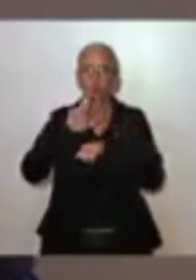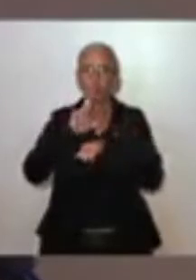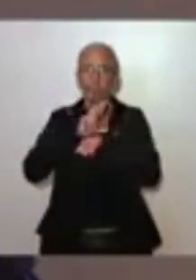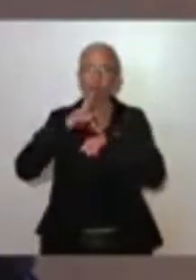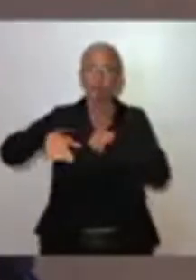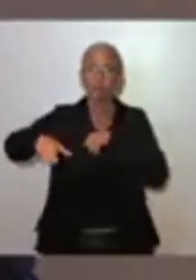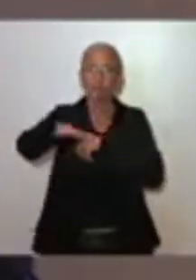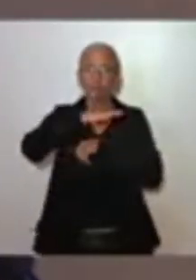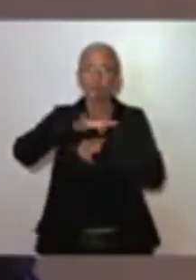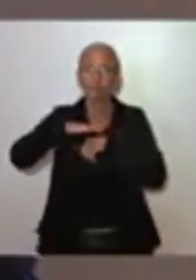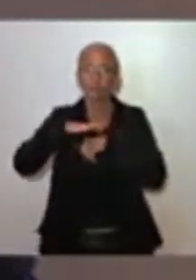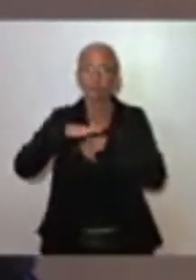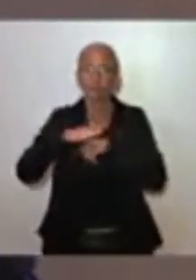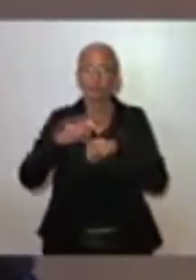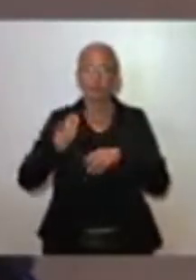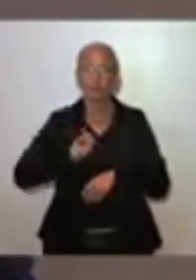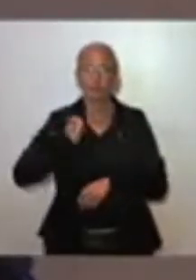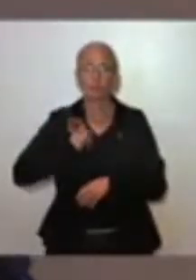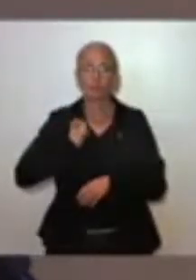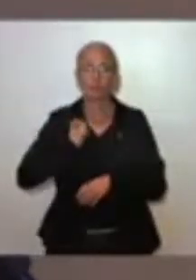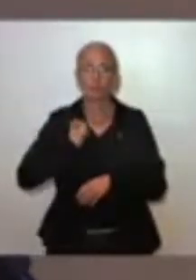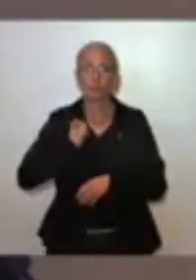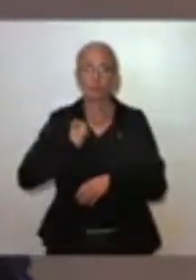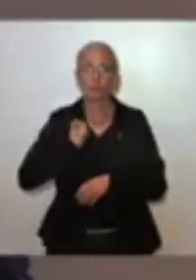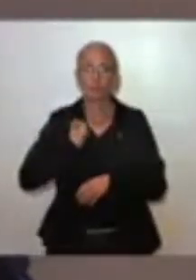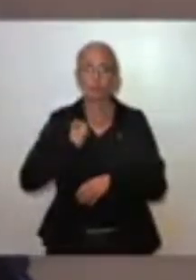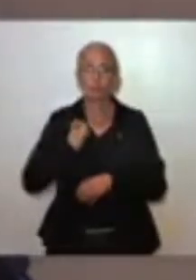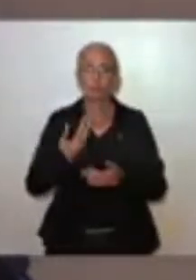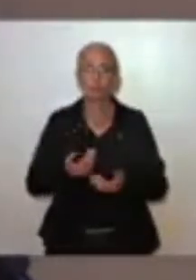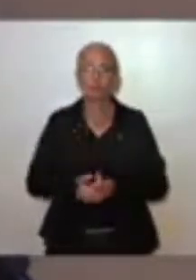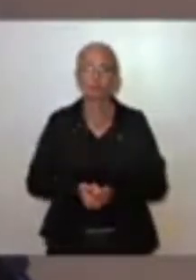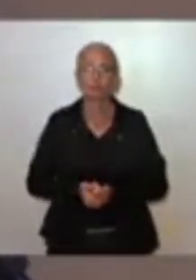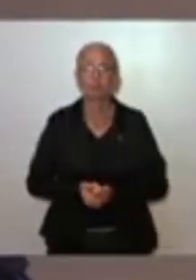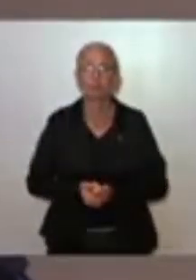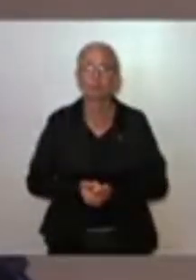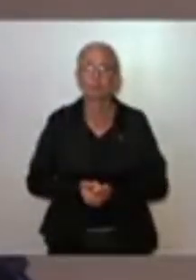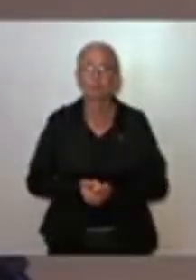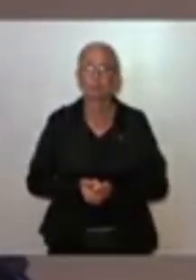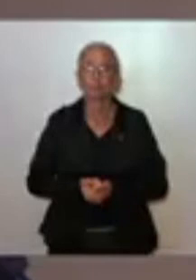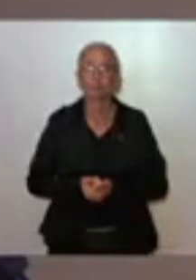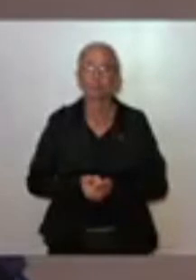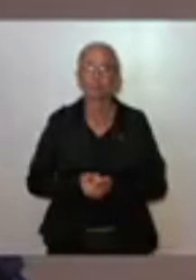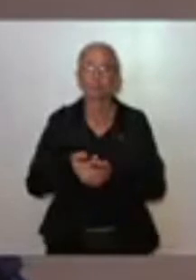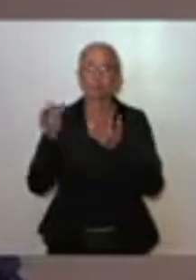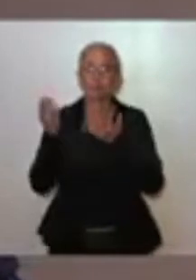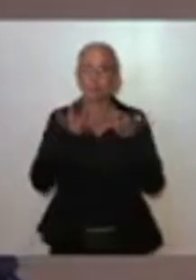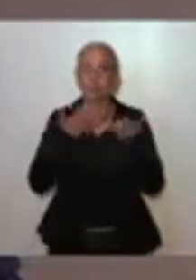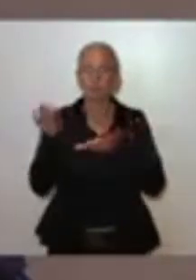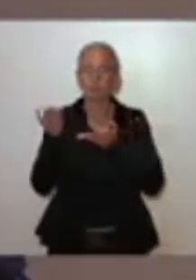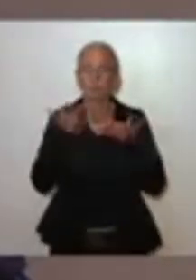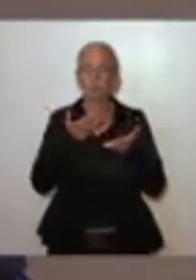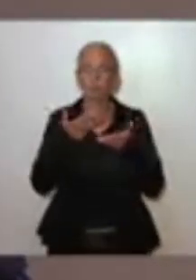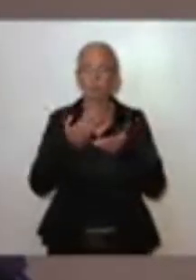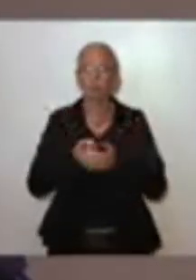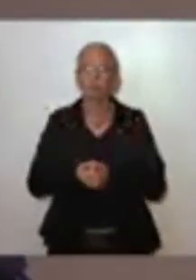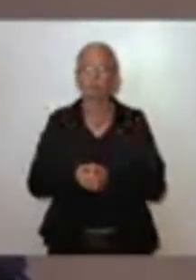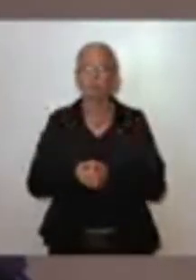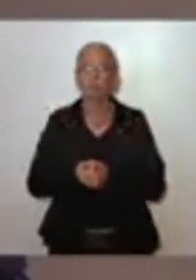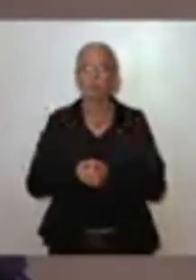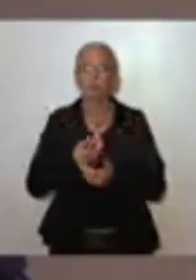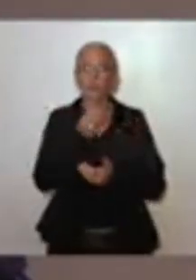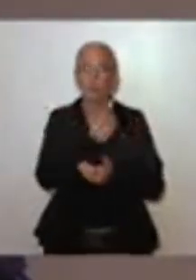e que se encontram presentes do recinto E à medida que eu for chamando a